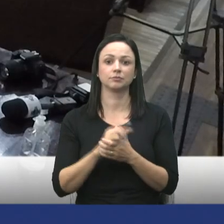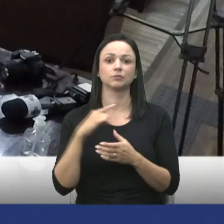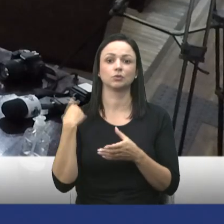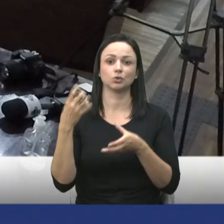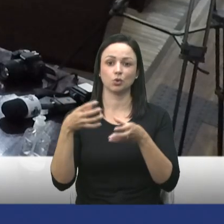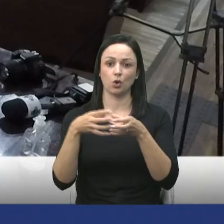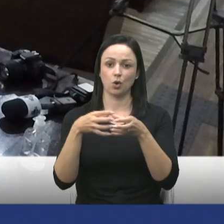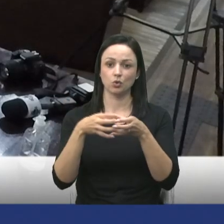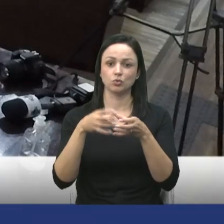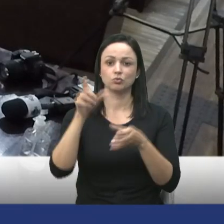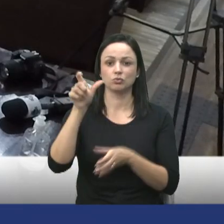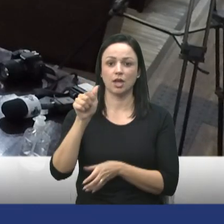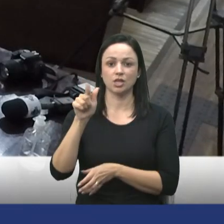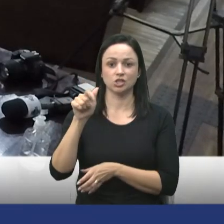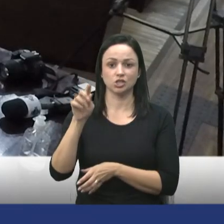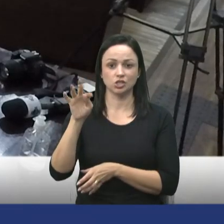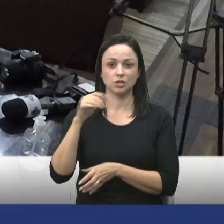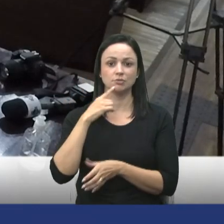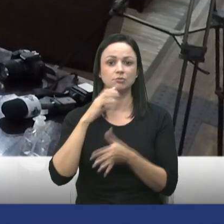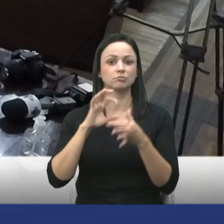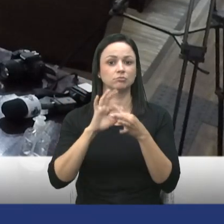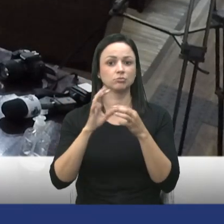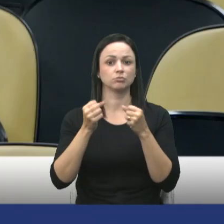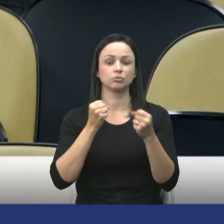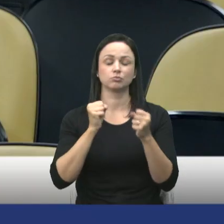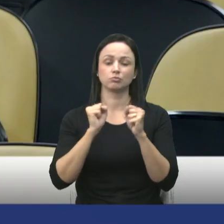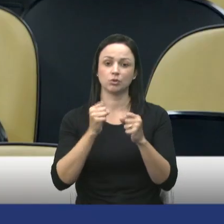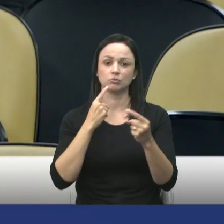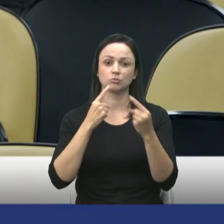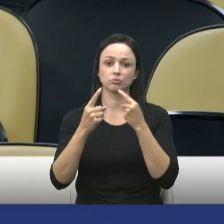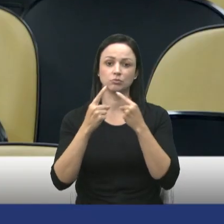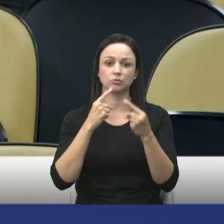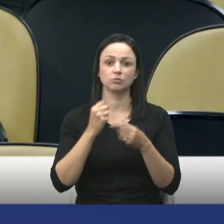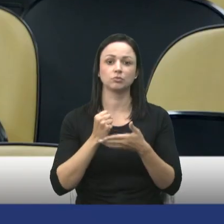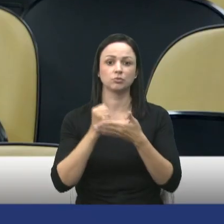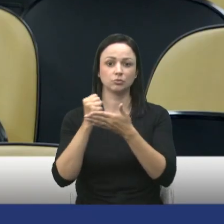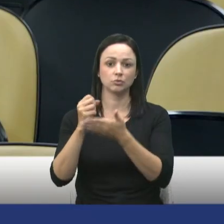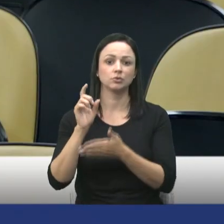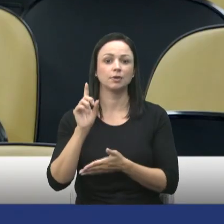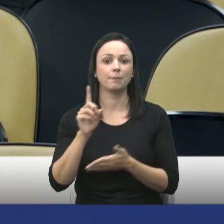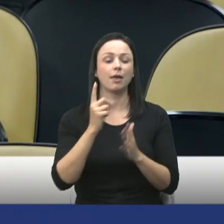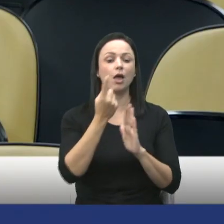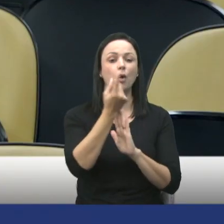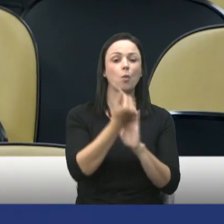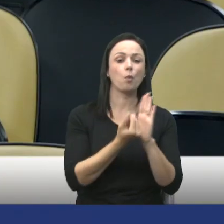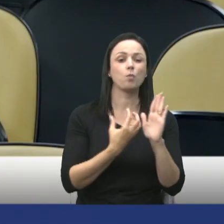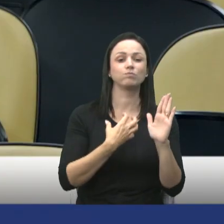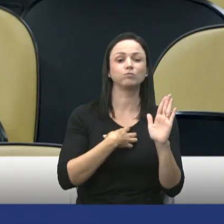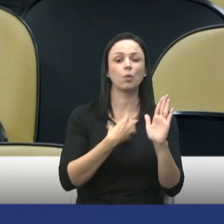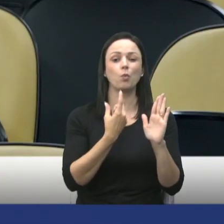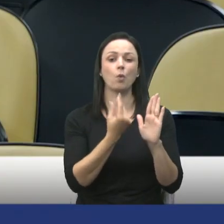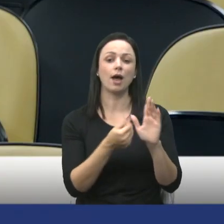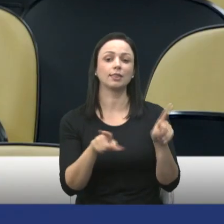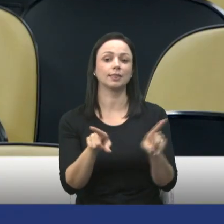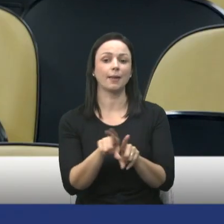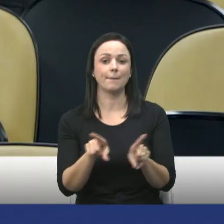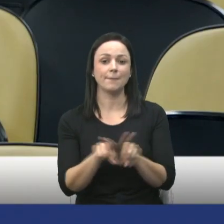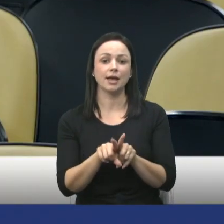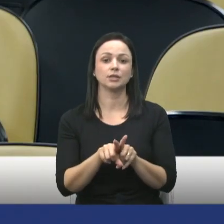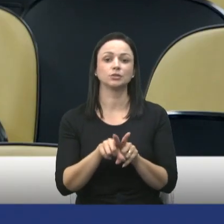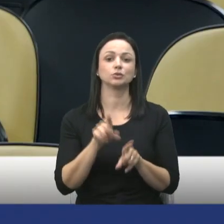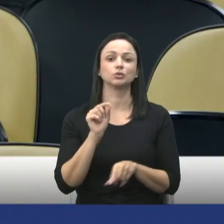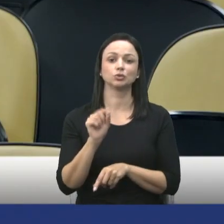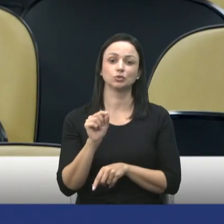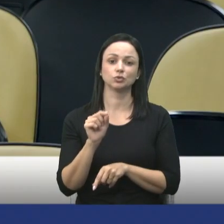comissão também dos agentes está à disposição para esse diálogo e até mesmo para levar não só os impactos de orçamento, né, mas também os